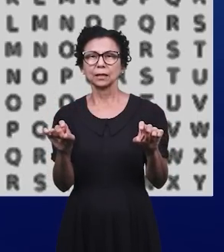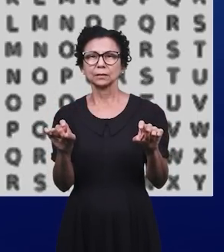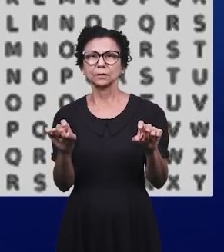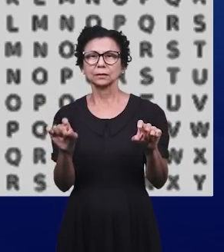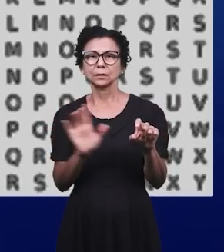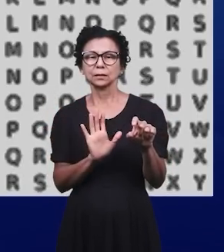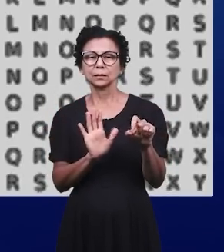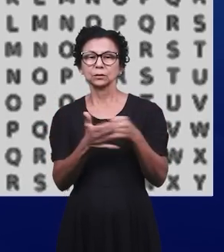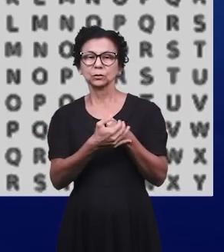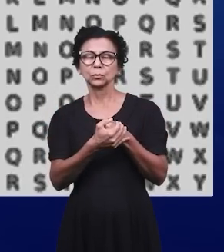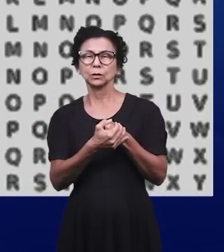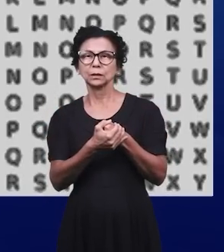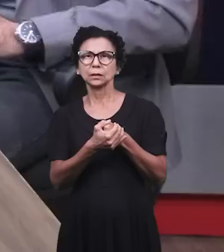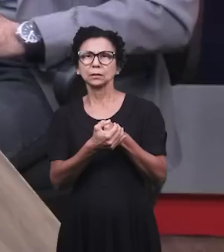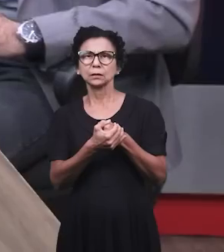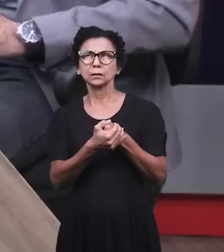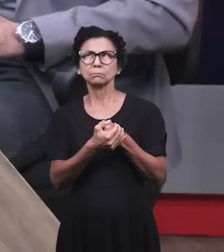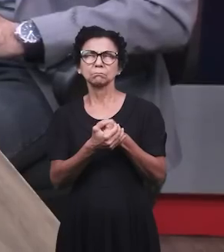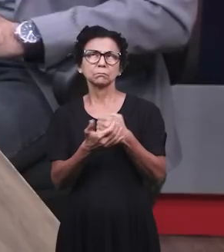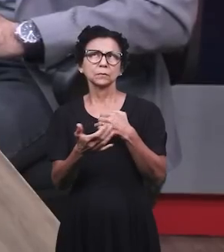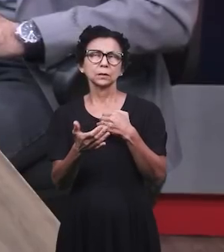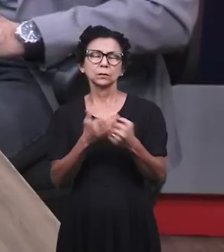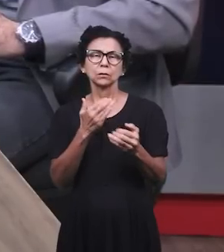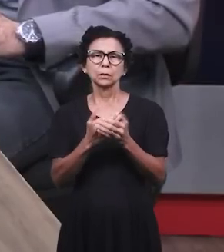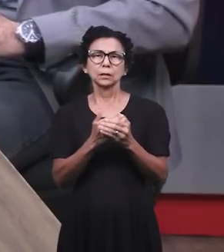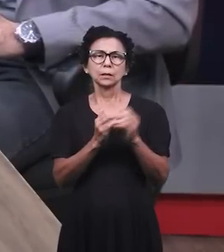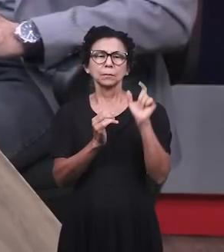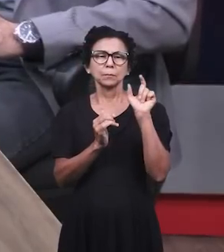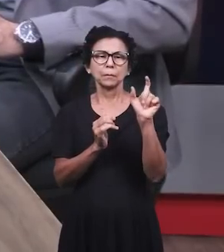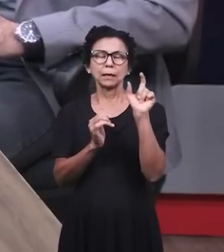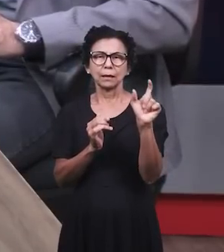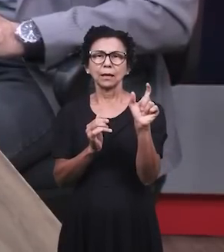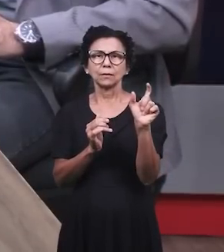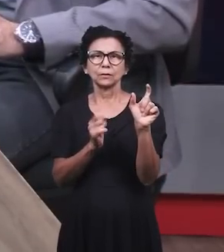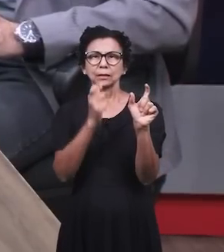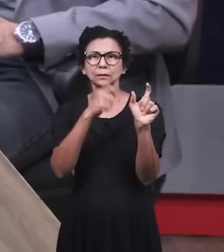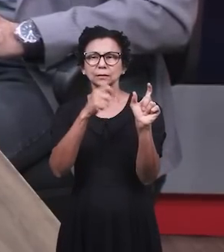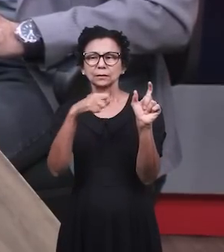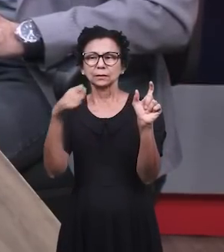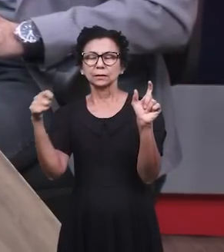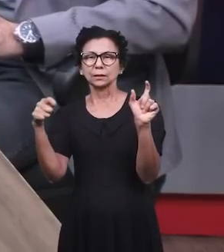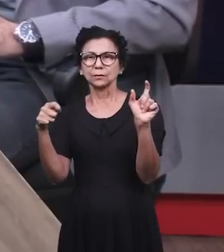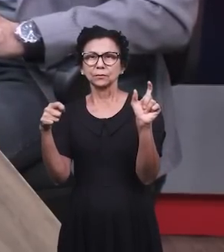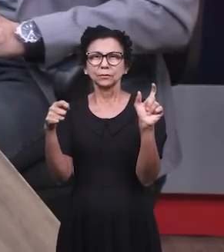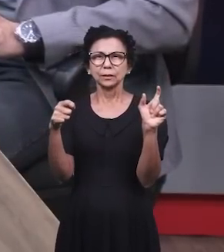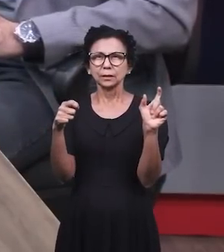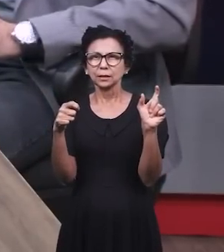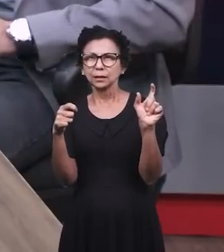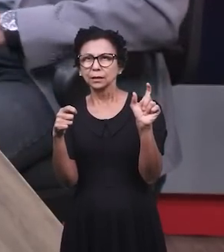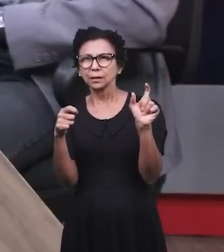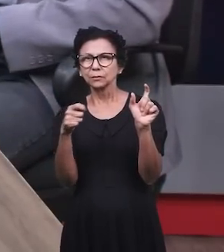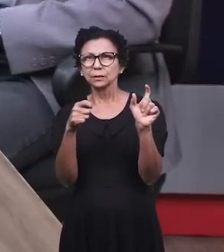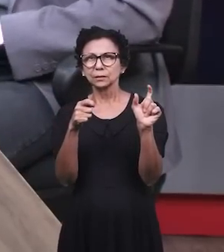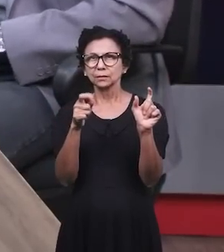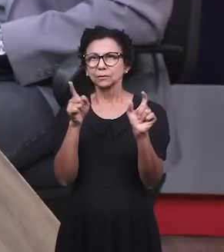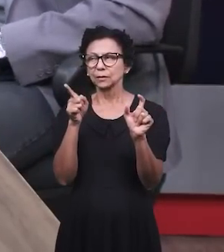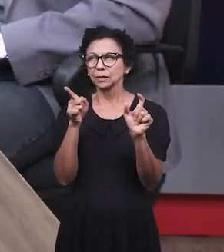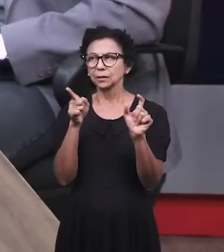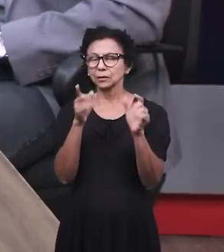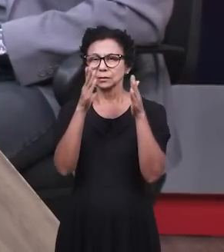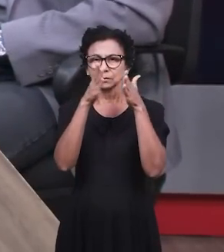você vai... qualquer palavra que você queira escrever, você vai seguindo pelas colunas